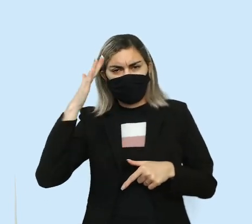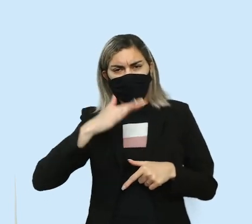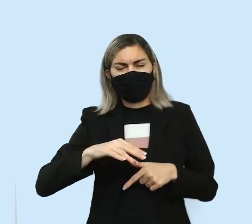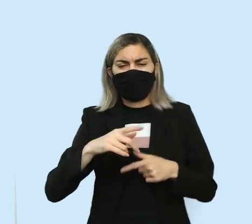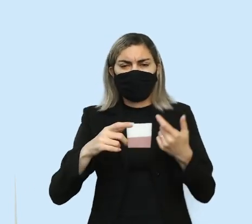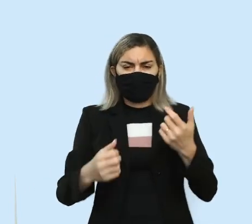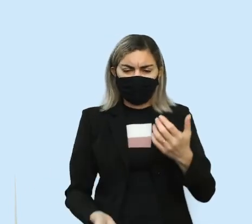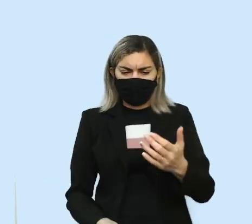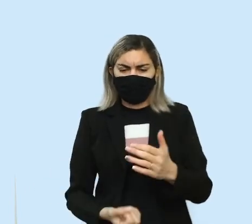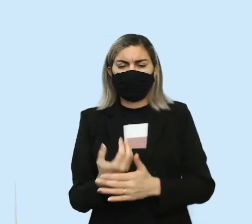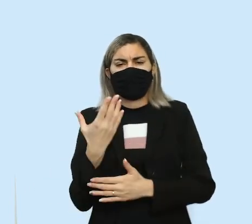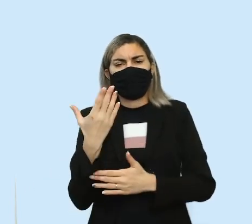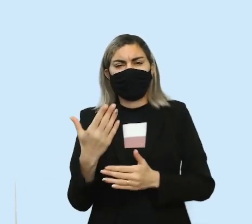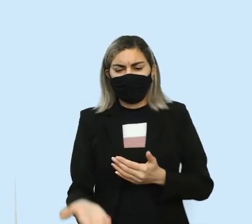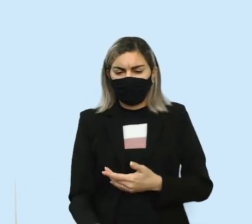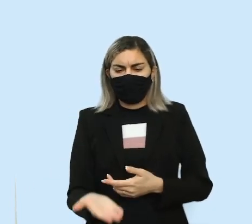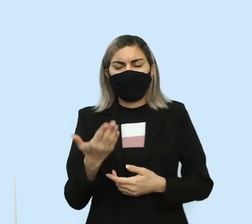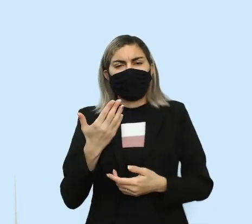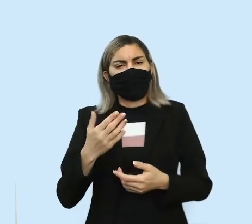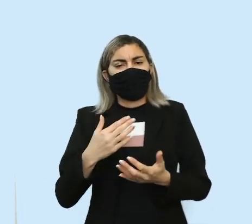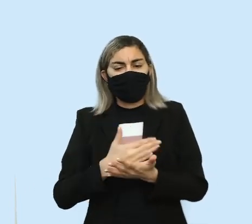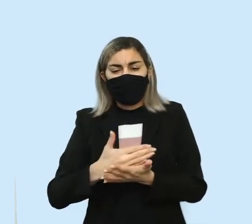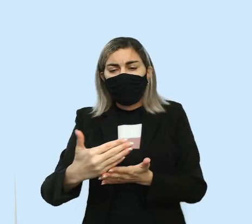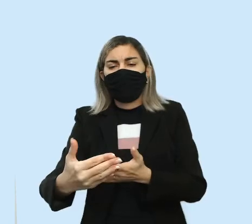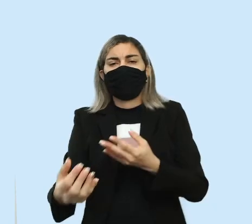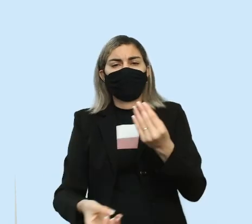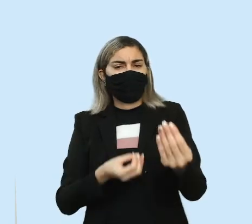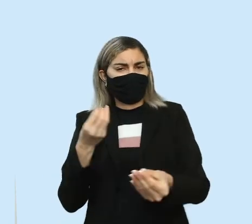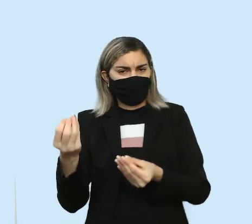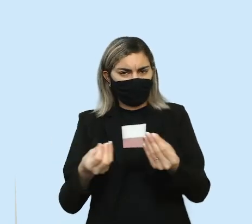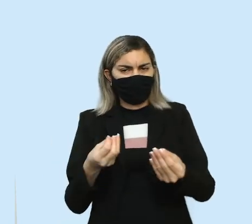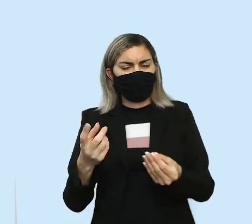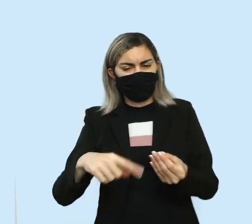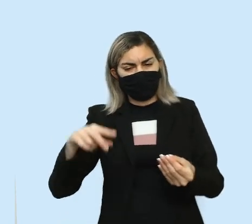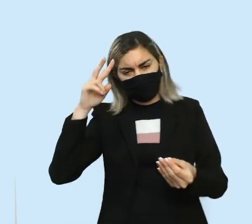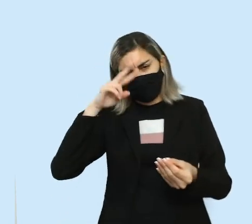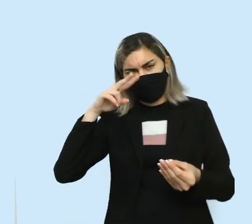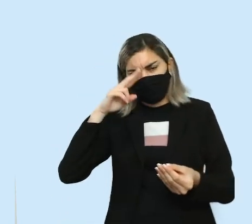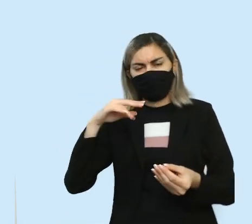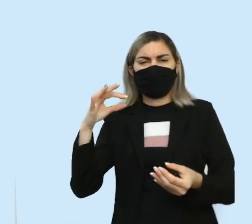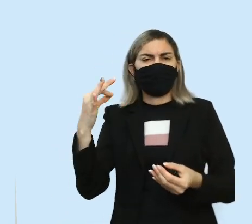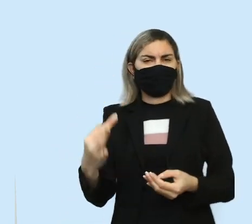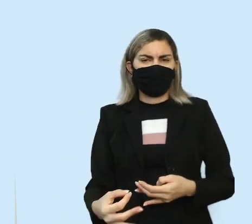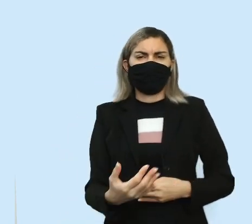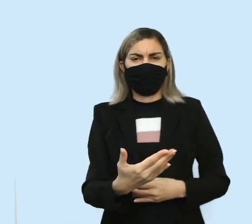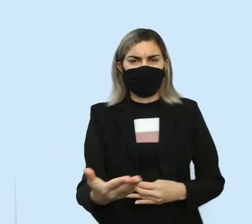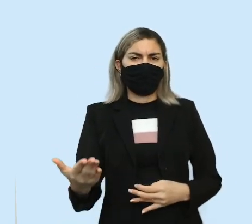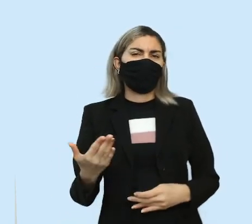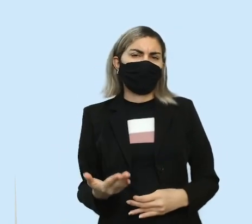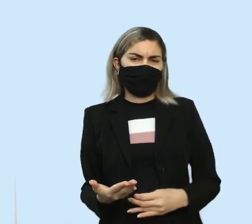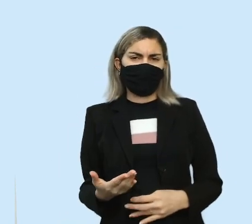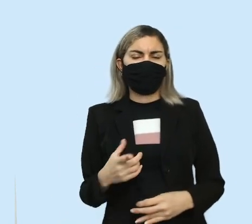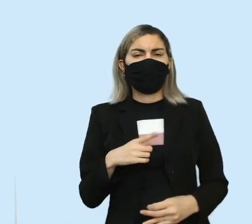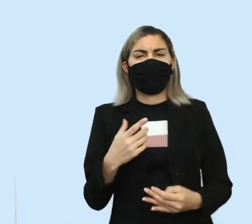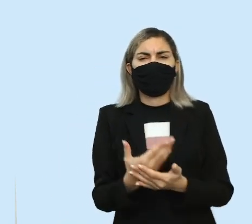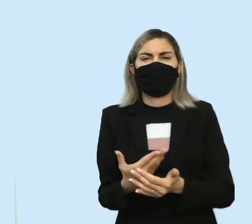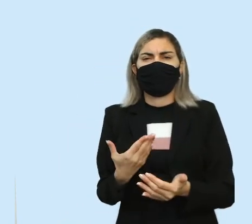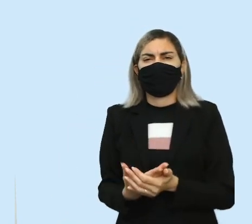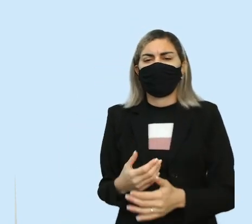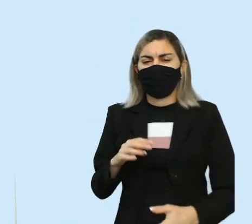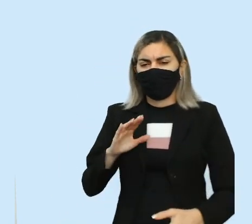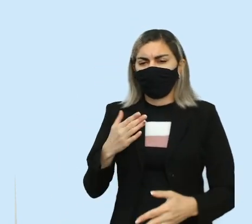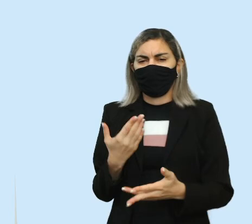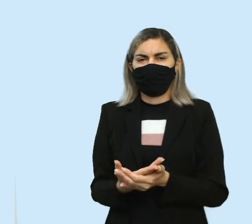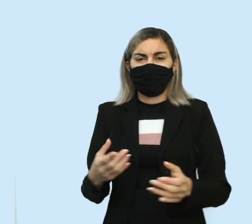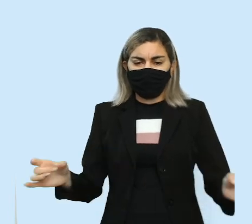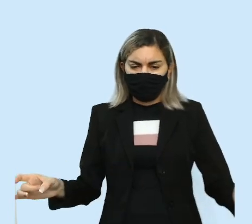né, onde nasce, o nascedor, onde tudo começa, né, na nossa história. Então, com certeza, vale a pena você estudar. E eu acredito que,